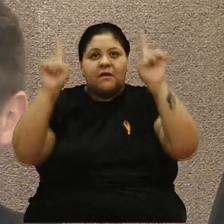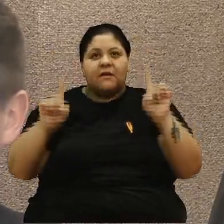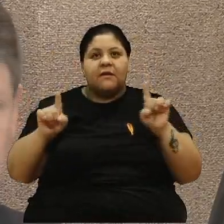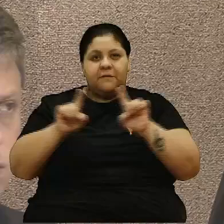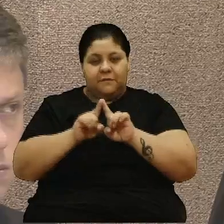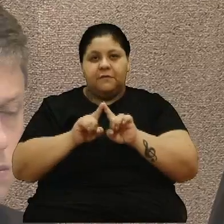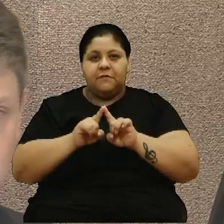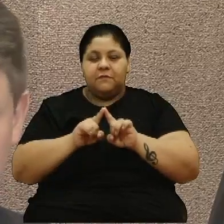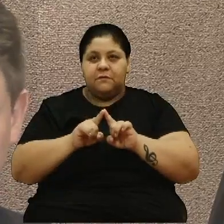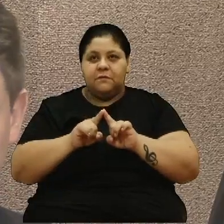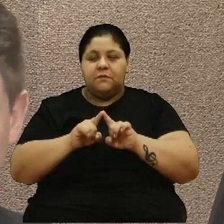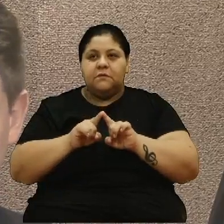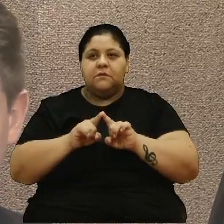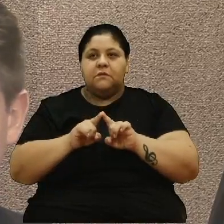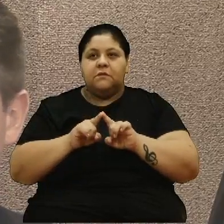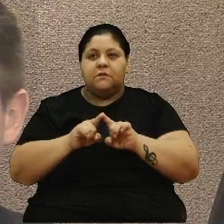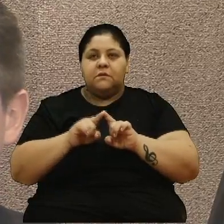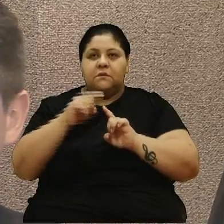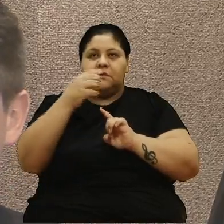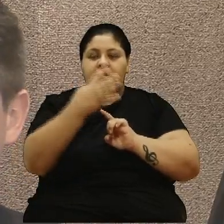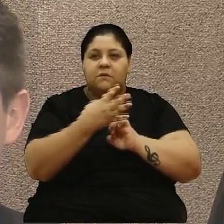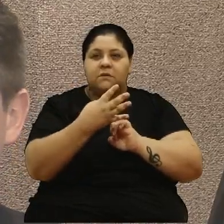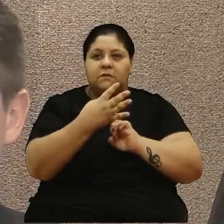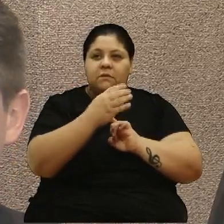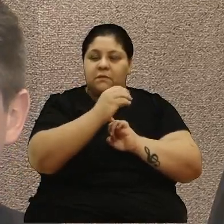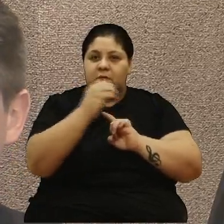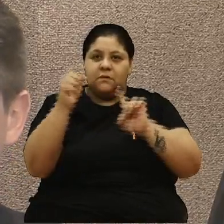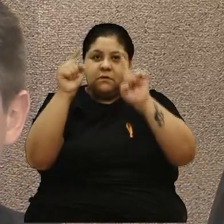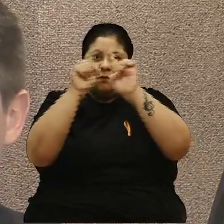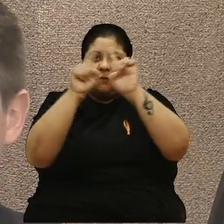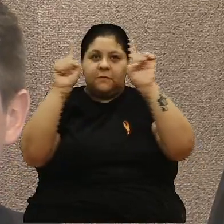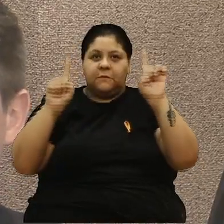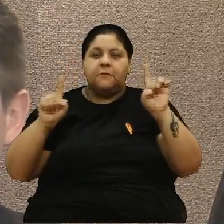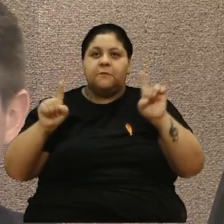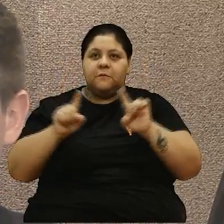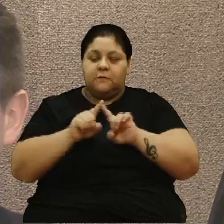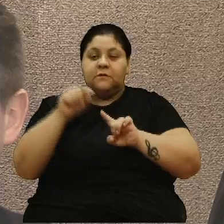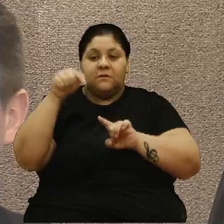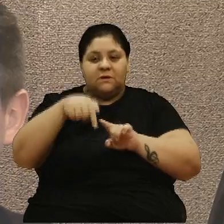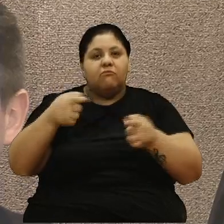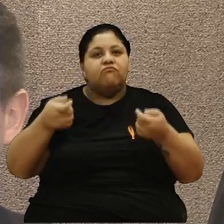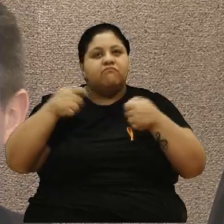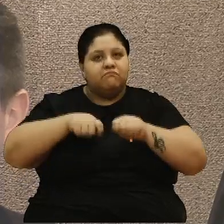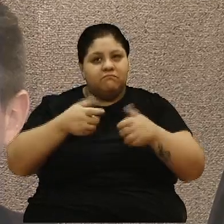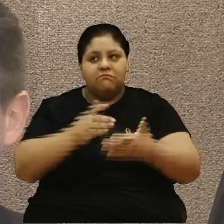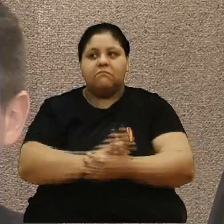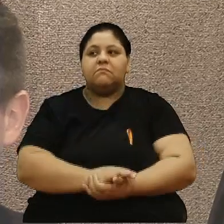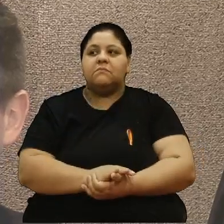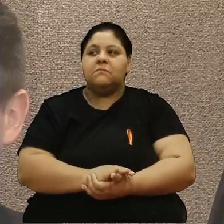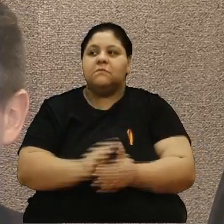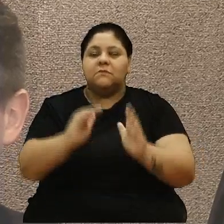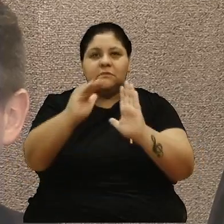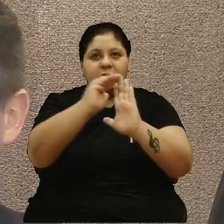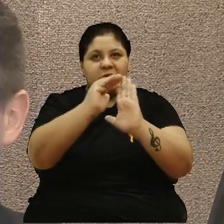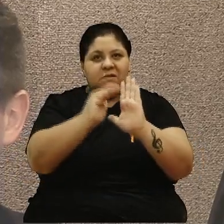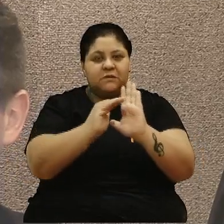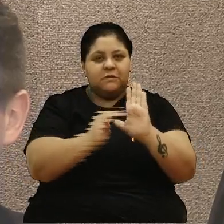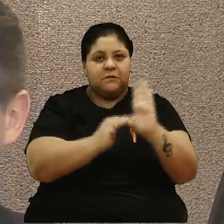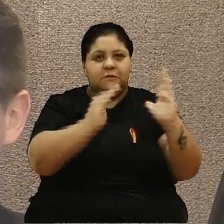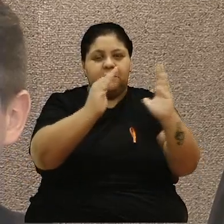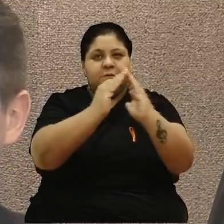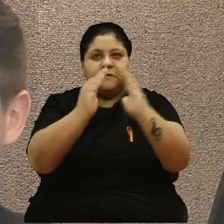né? Então, os 400 e poucos hectares, eles são necessários. E programas